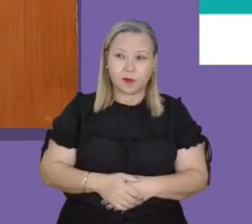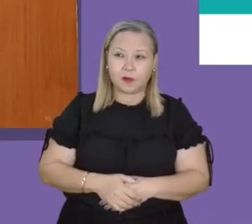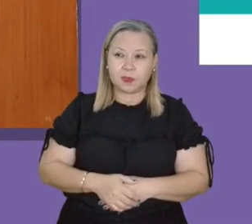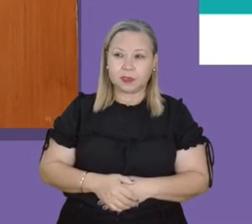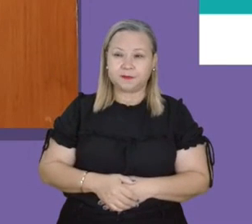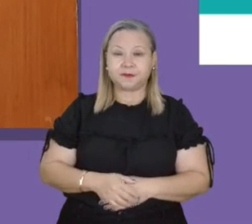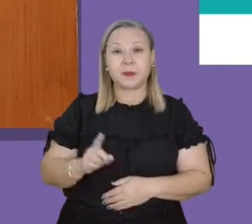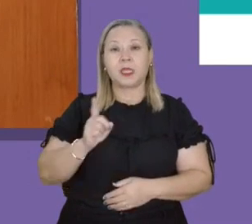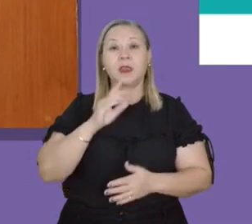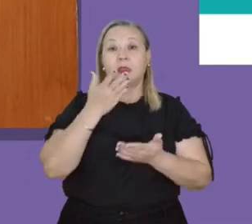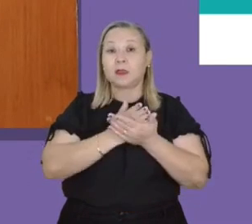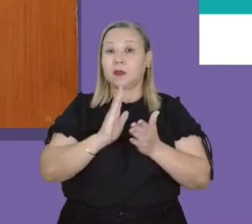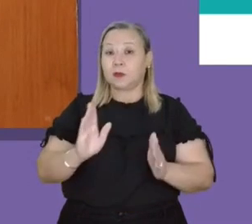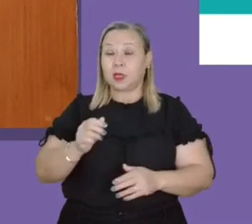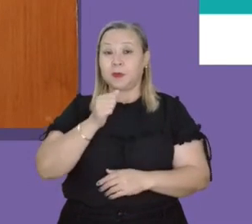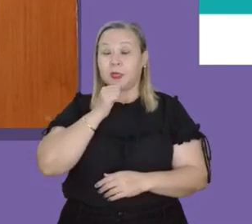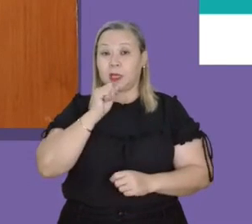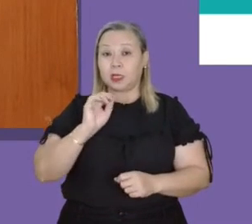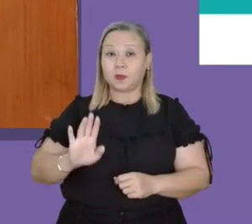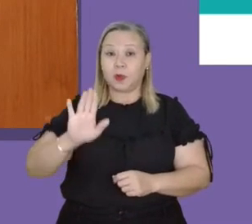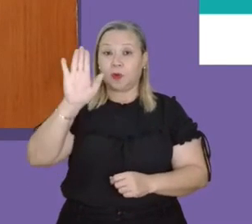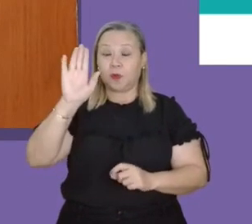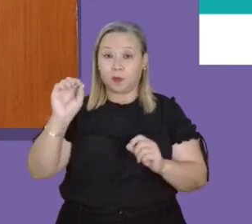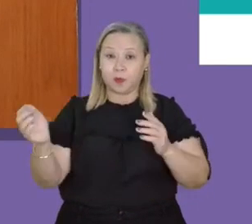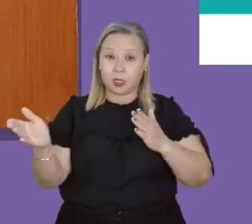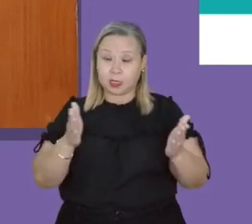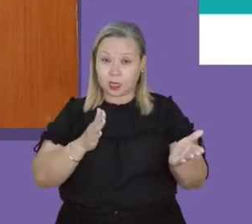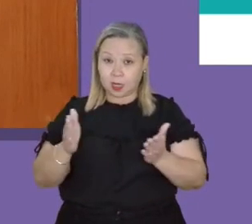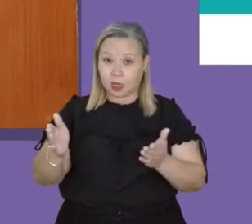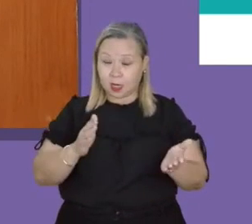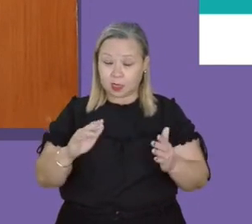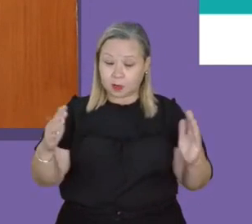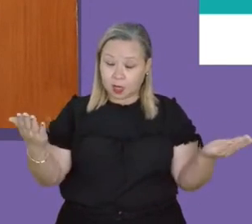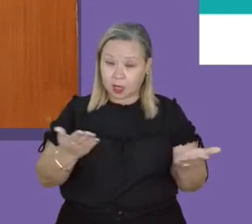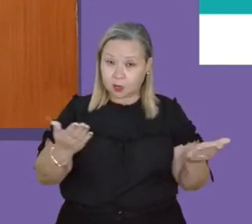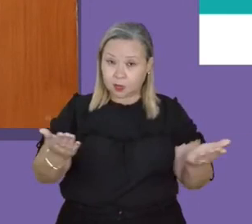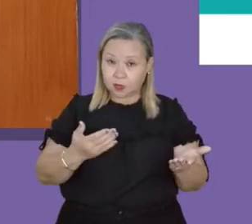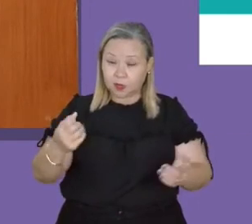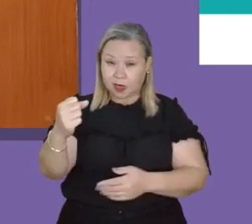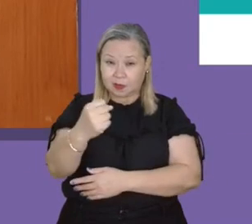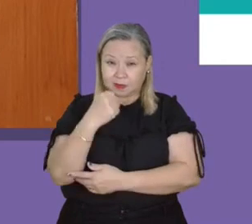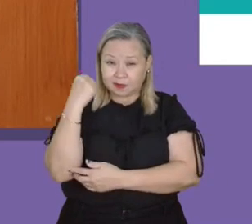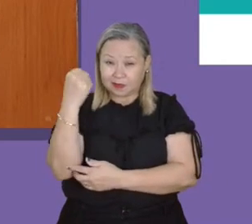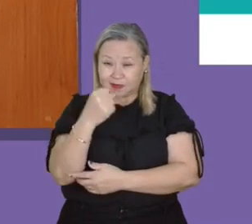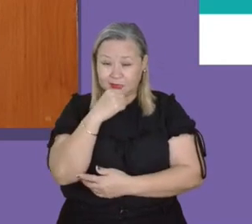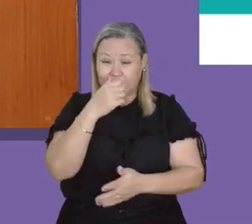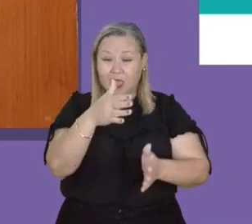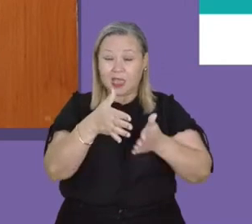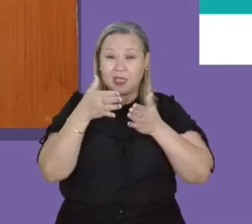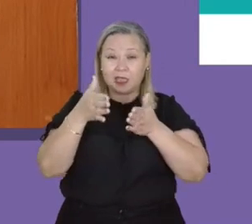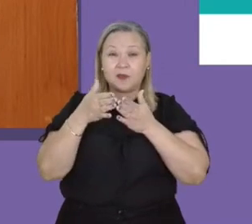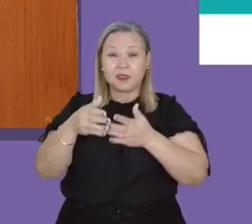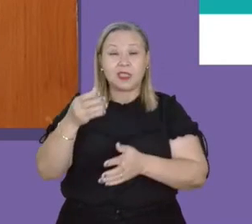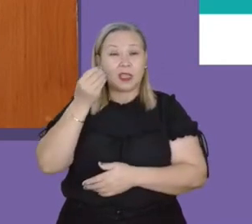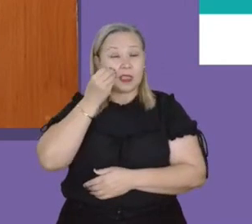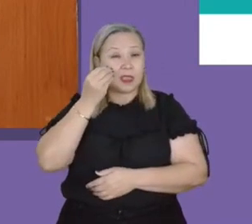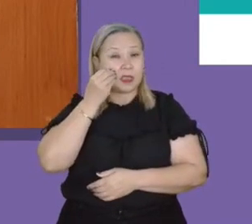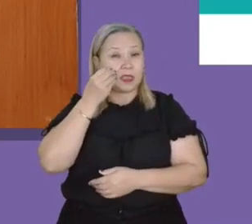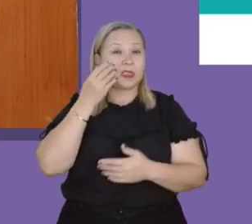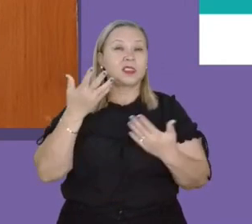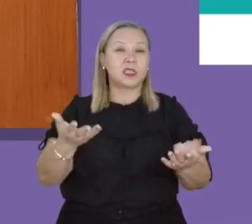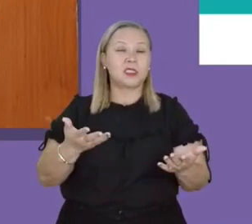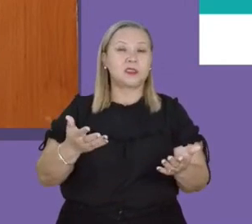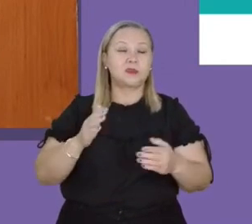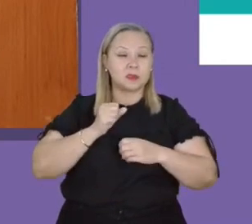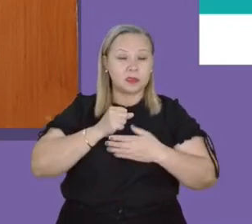ainda na Câmara de Vereadores, mas era uma conjuntura muito grave, né? Que requeria que a gente tentasse